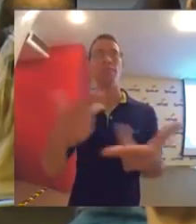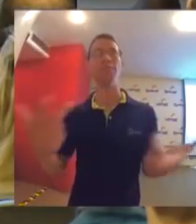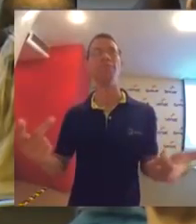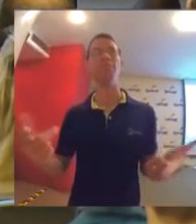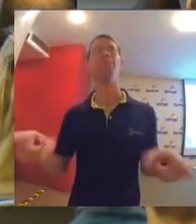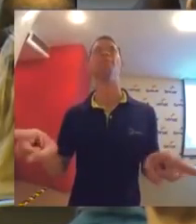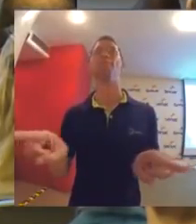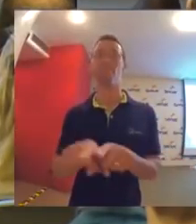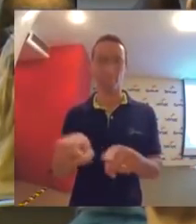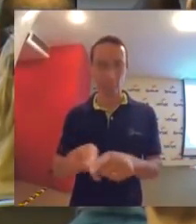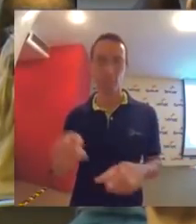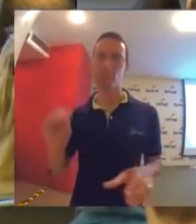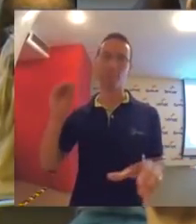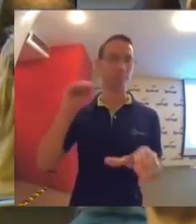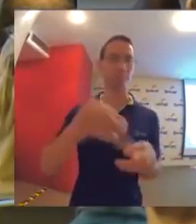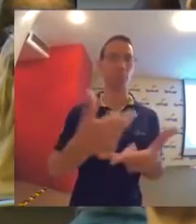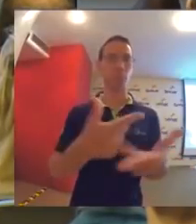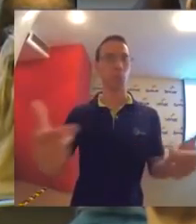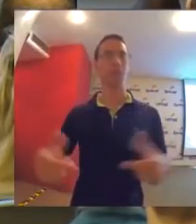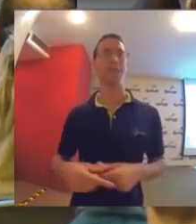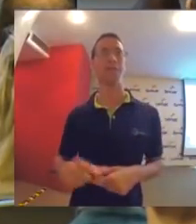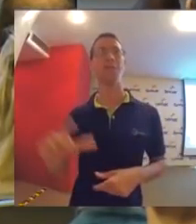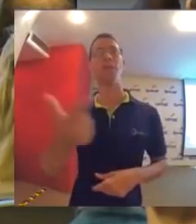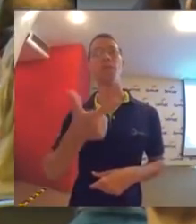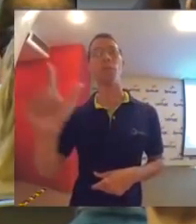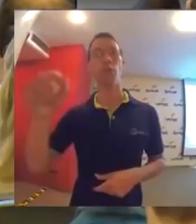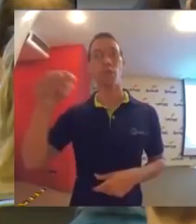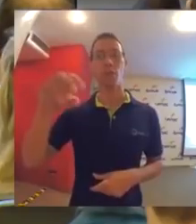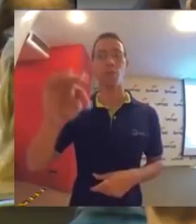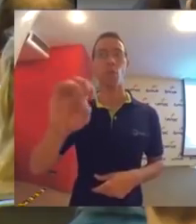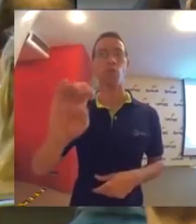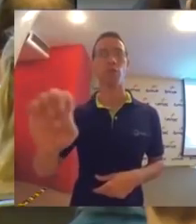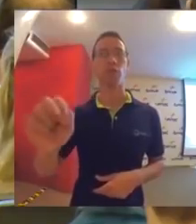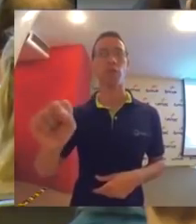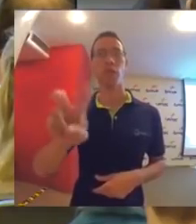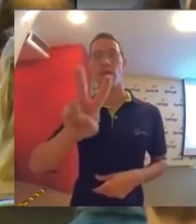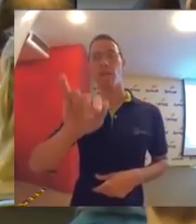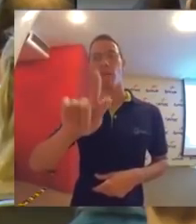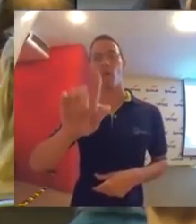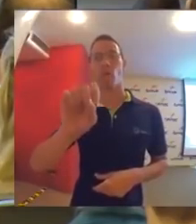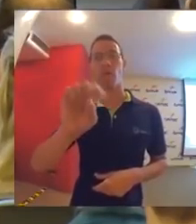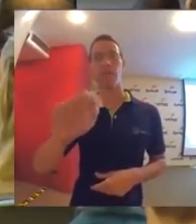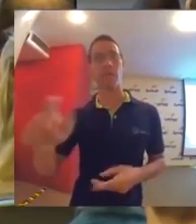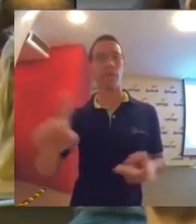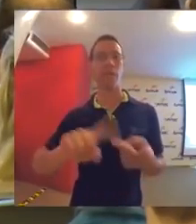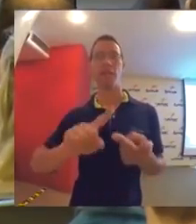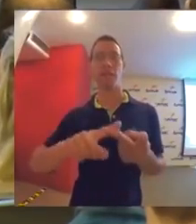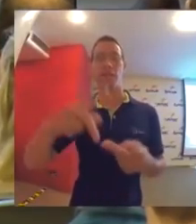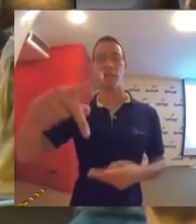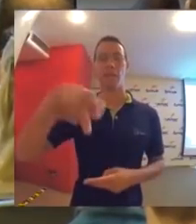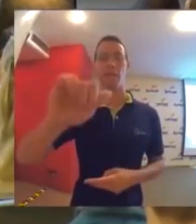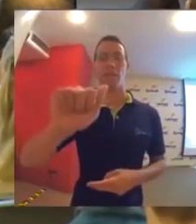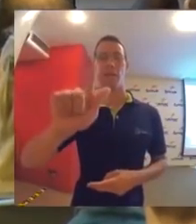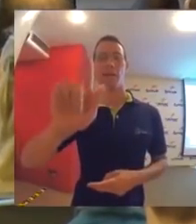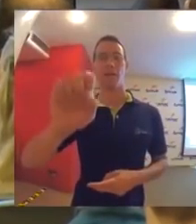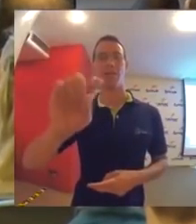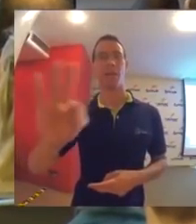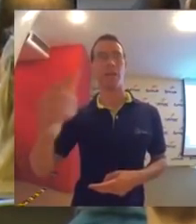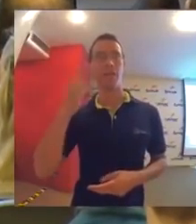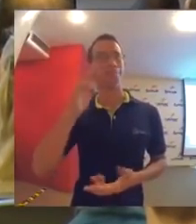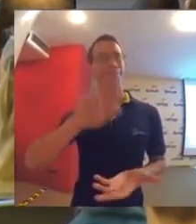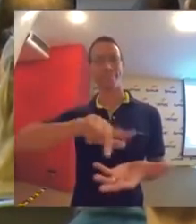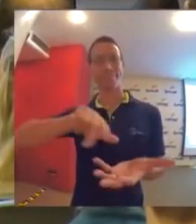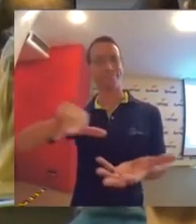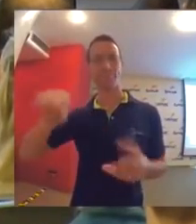E introduzimos contributos da Bala. Depois Montessori, depois o Vygotsky, depois o Piaget. Introduzimos tudo. E continuava